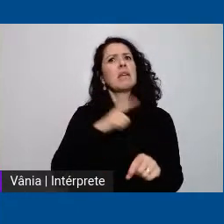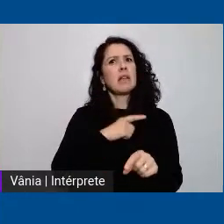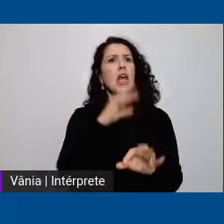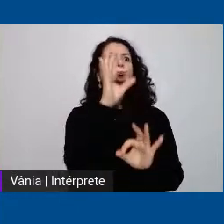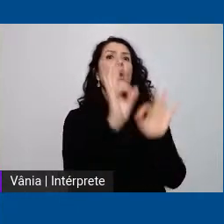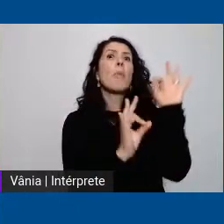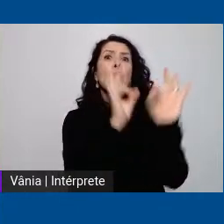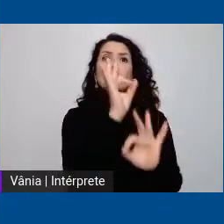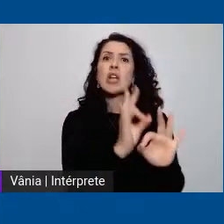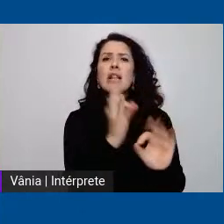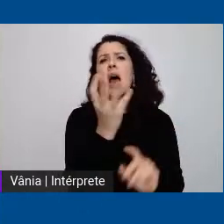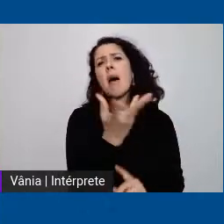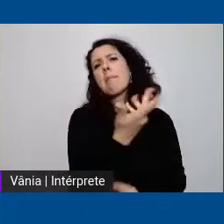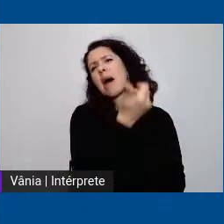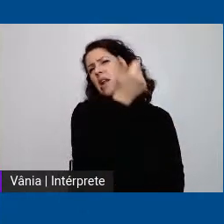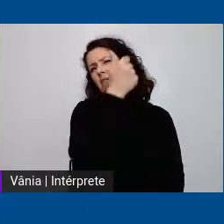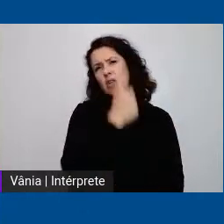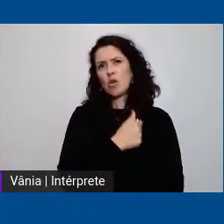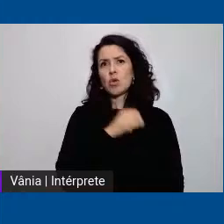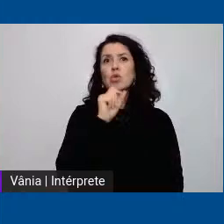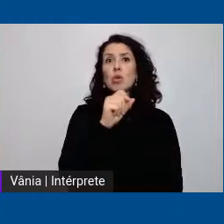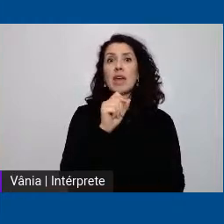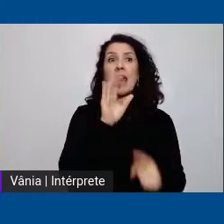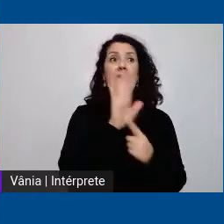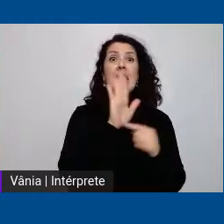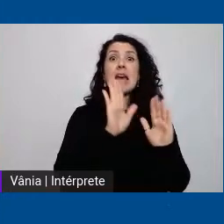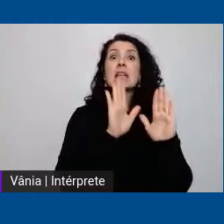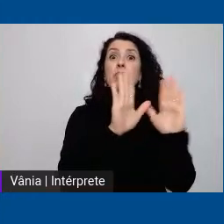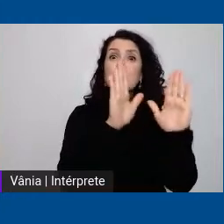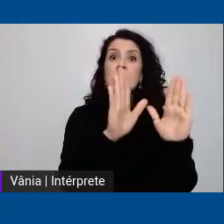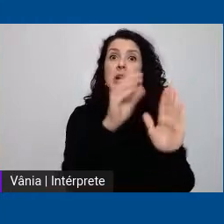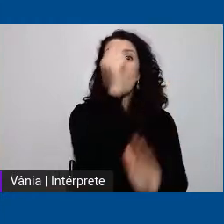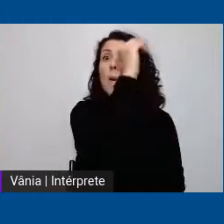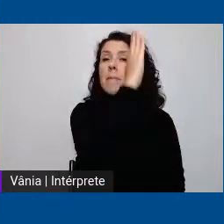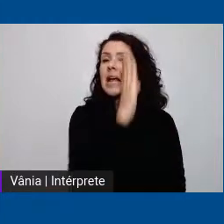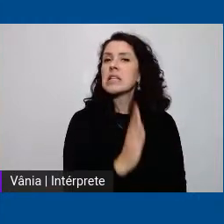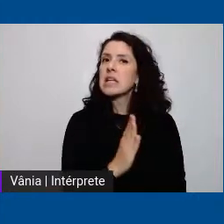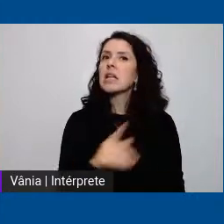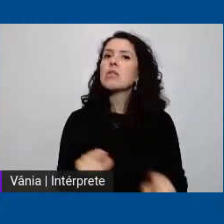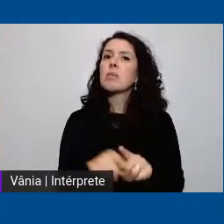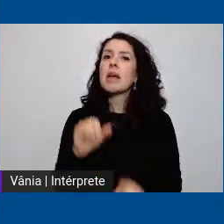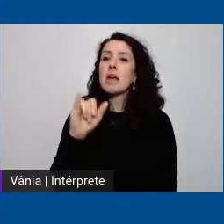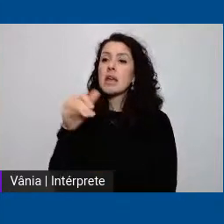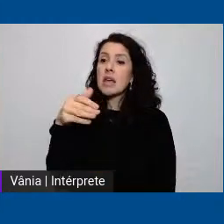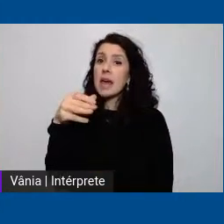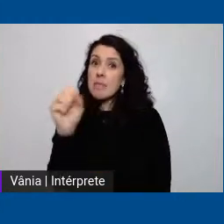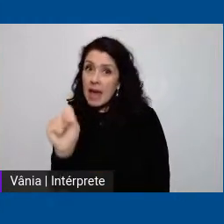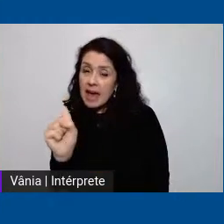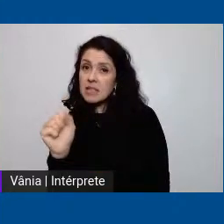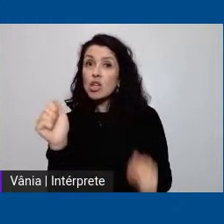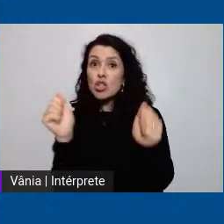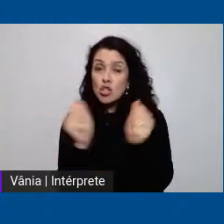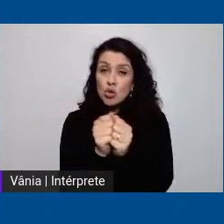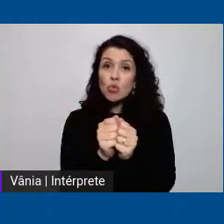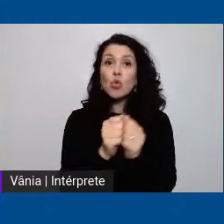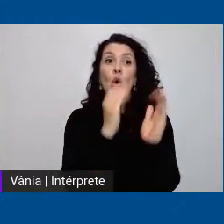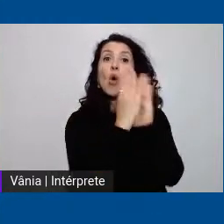com, mais uma vez, do Instituto Moreira Salles, mas com parceria com a Biblioteca Nacional,